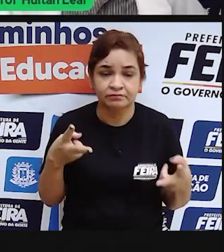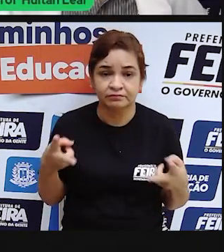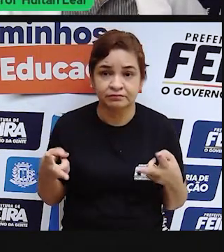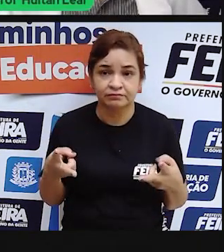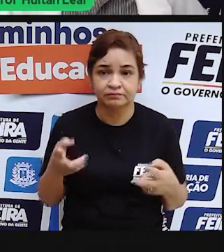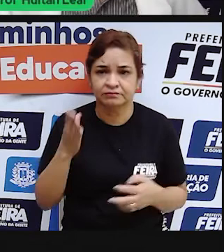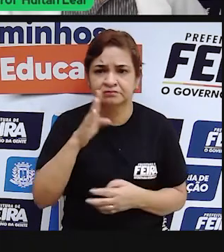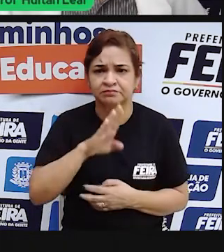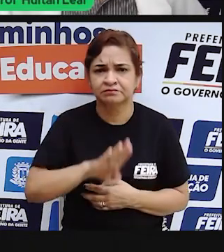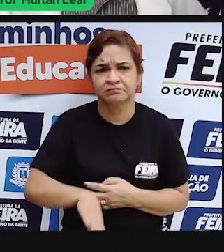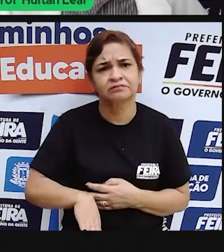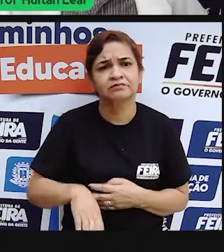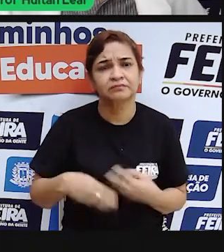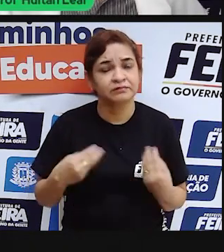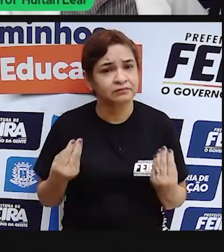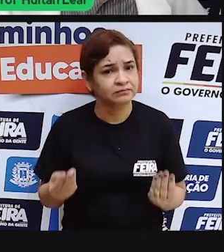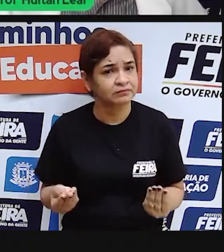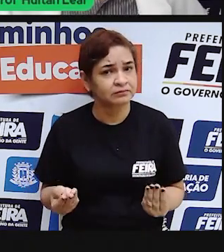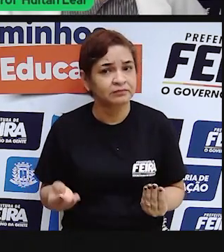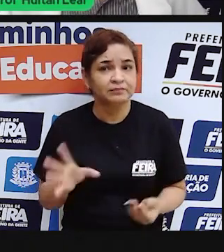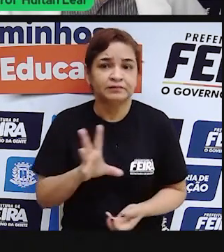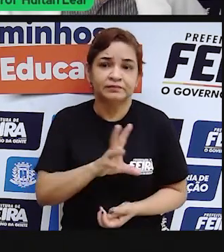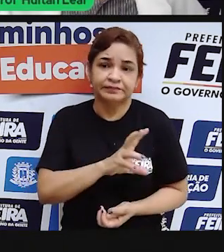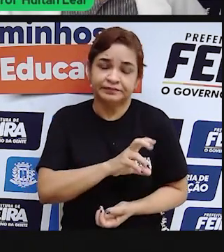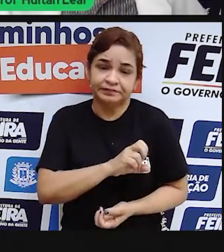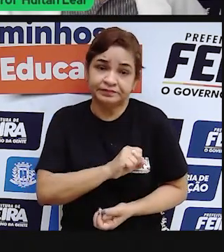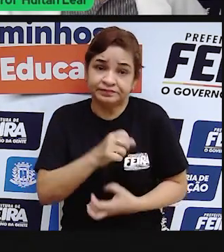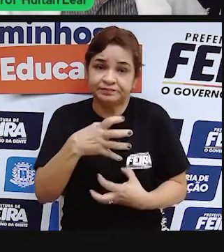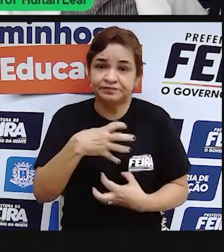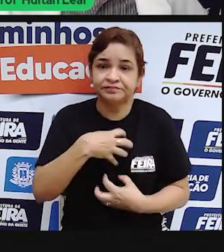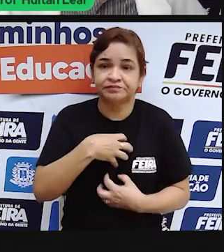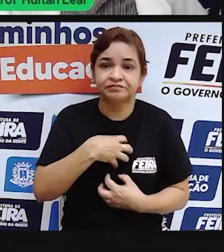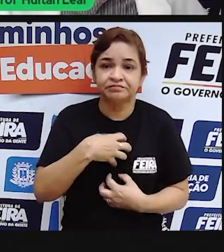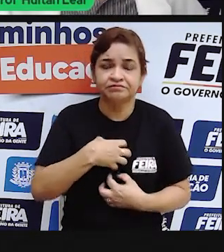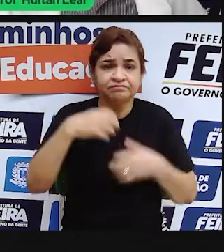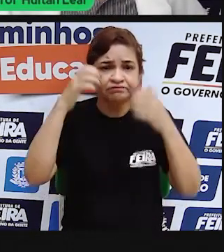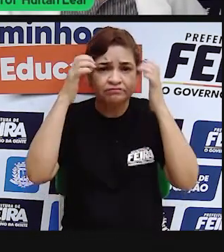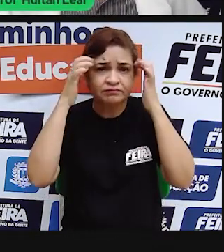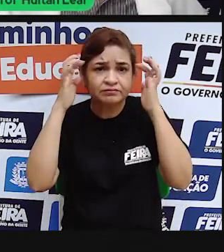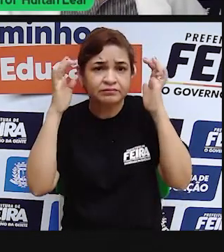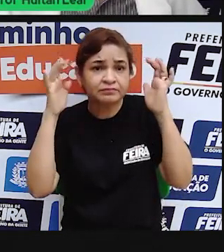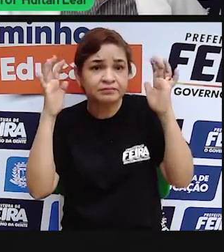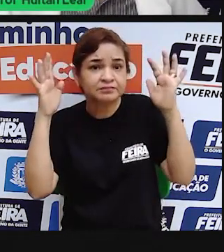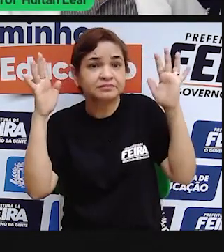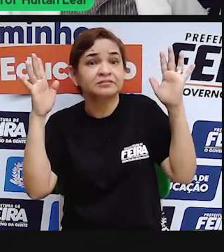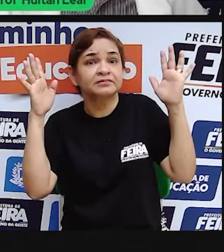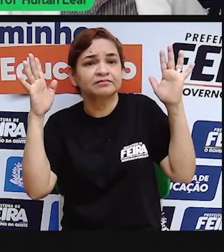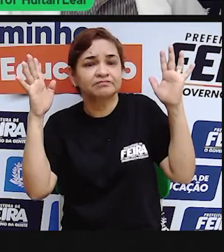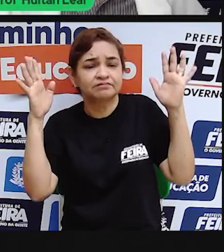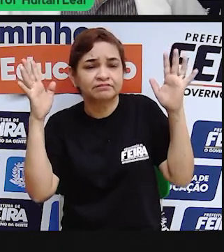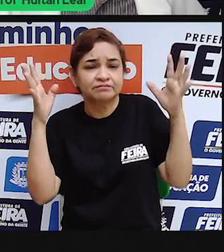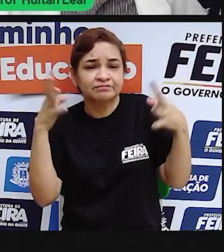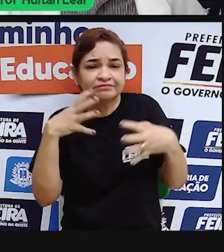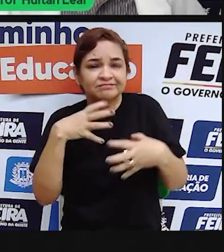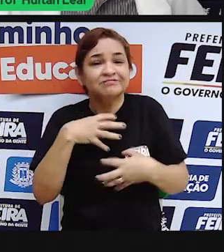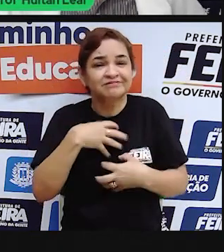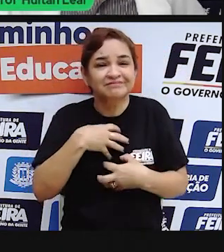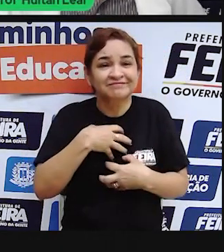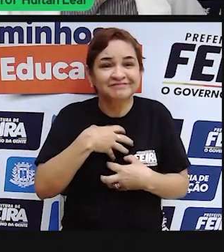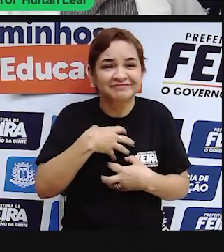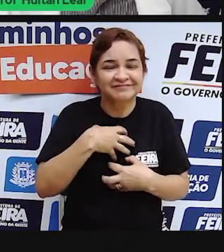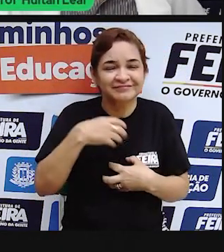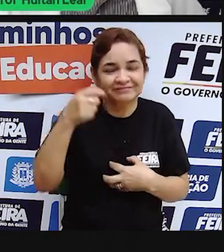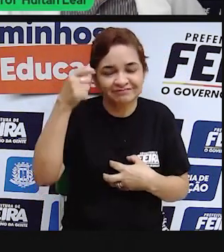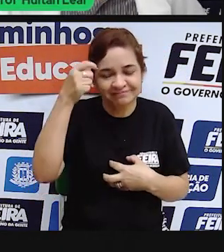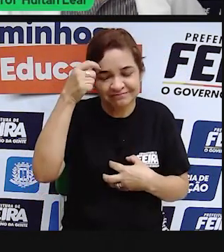O mal, também, o amor, que é um sentimento, o sonho, que está dentro do nosso pensamento,